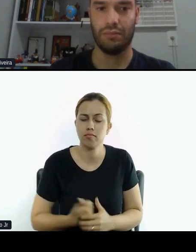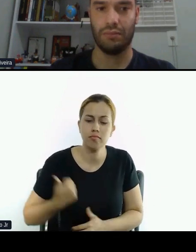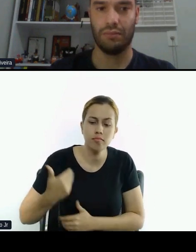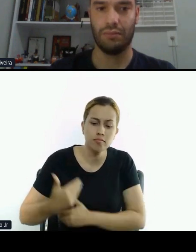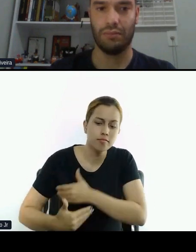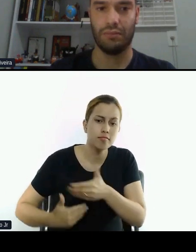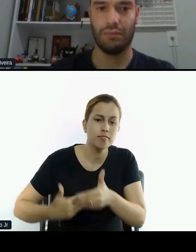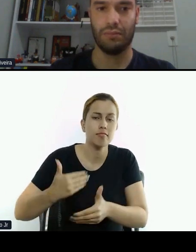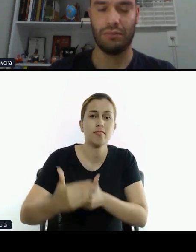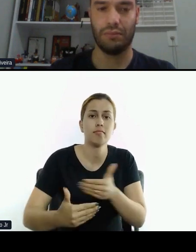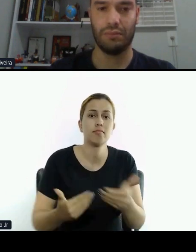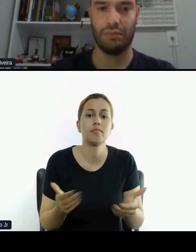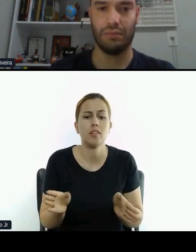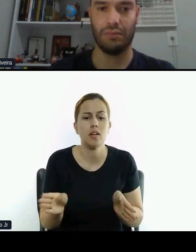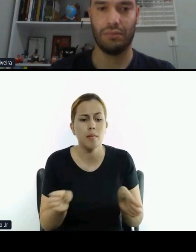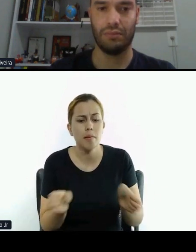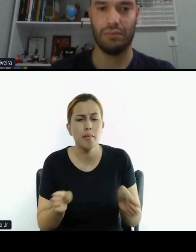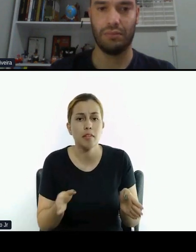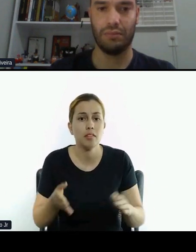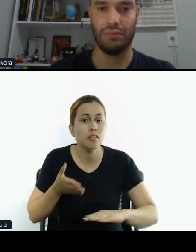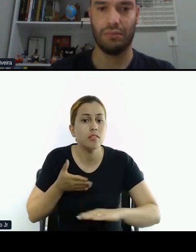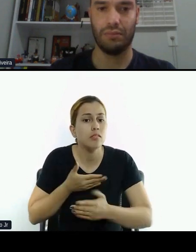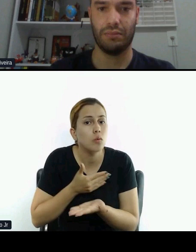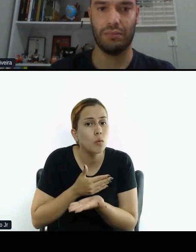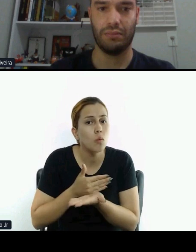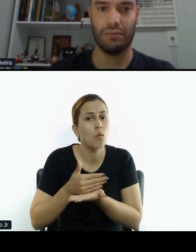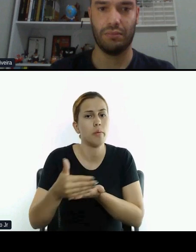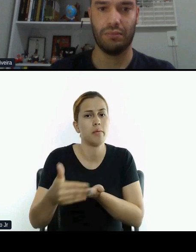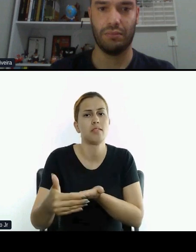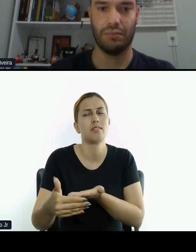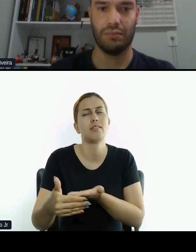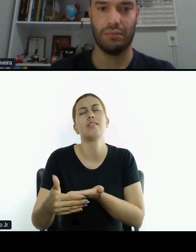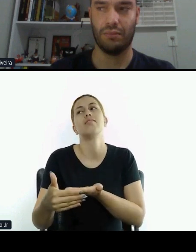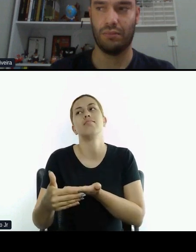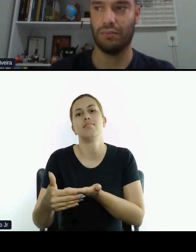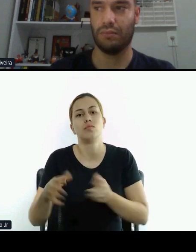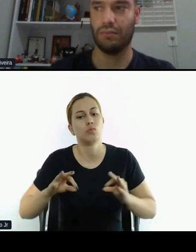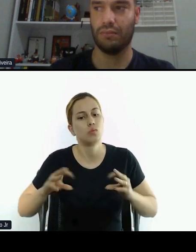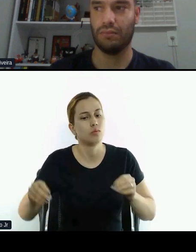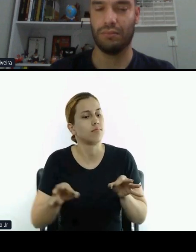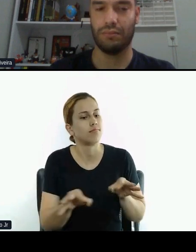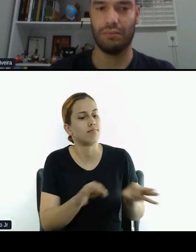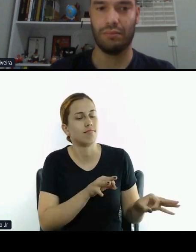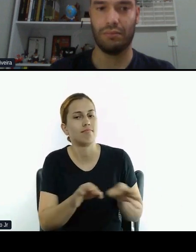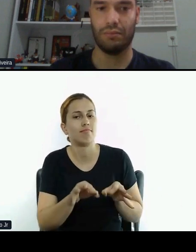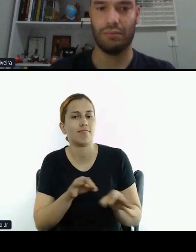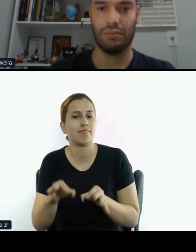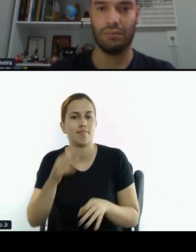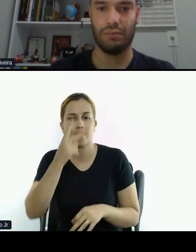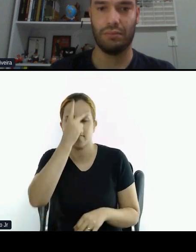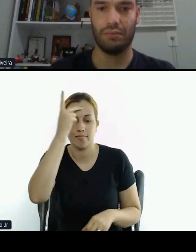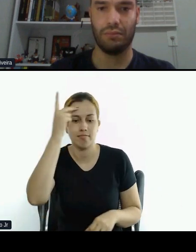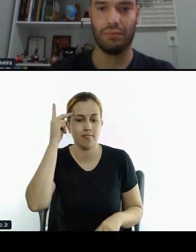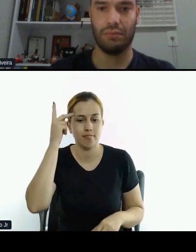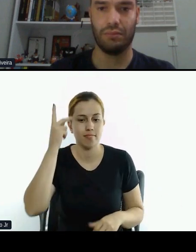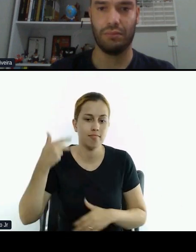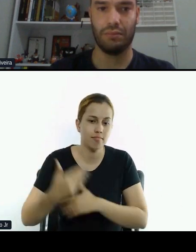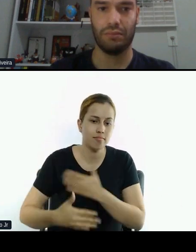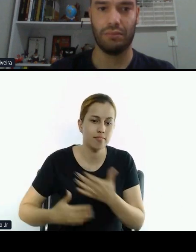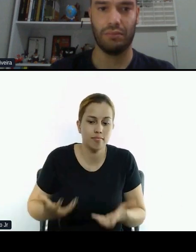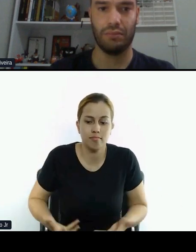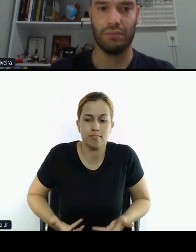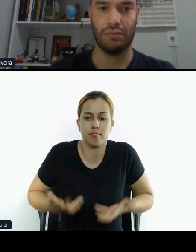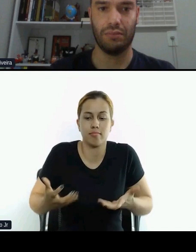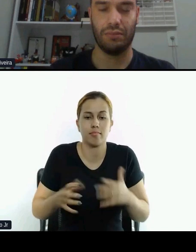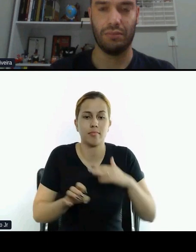no momento que isso entrar, então tudo vai ter que se arrumar, porque a pessoa não vai querer ser, a empresa, seja